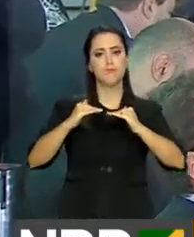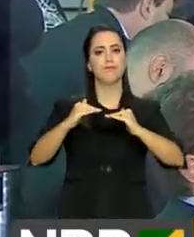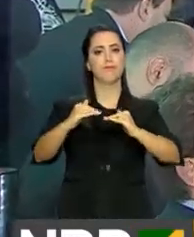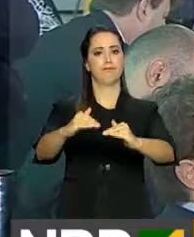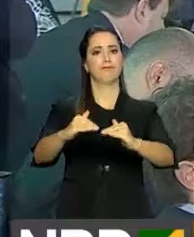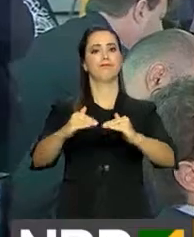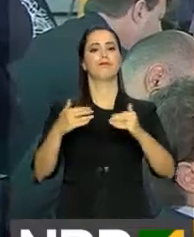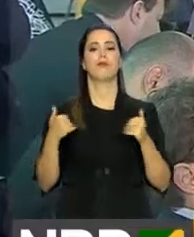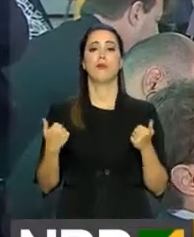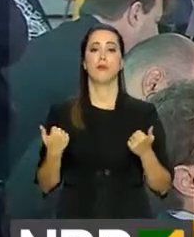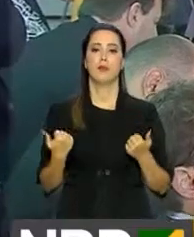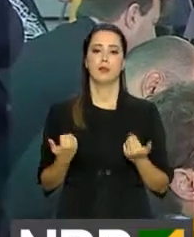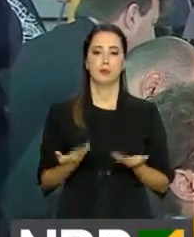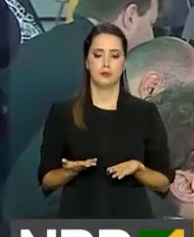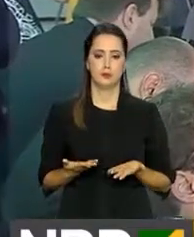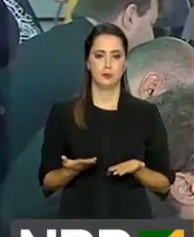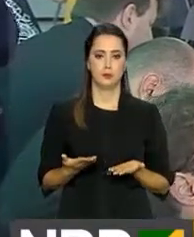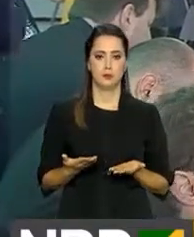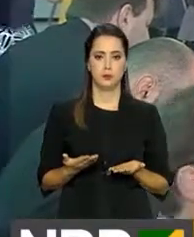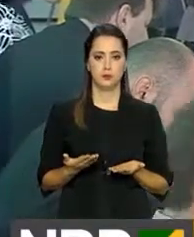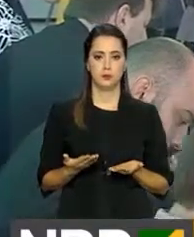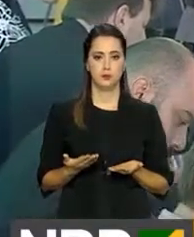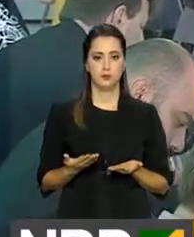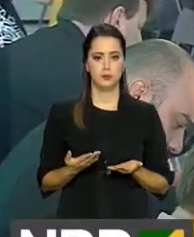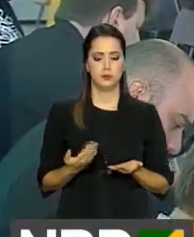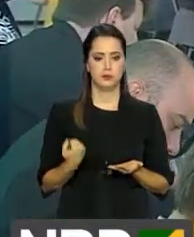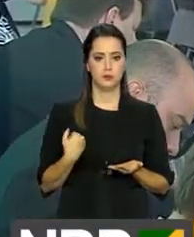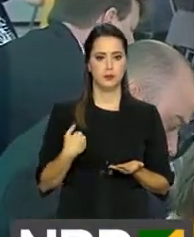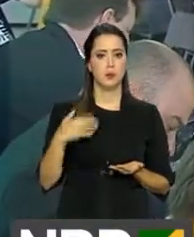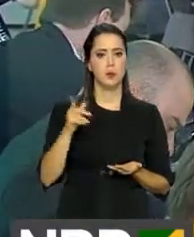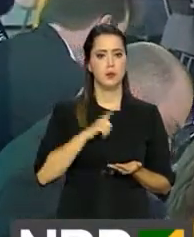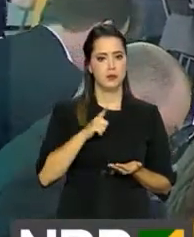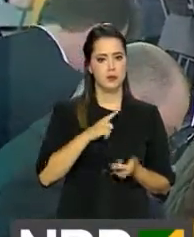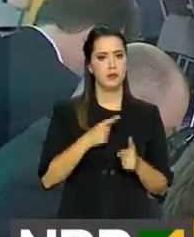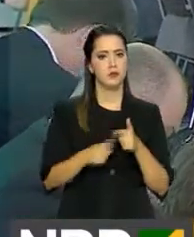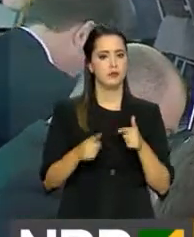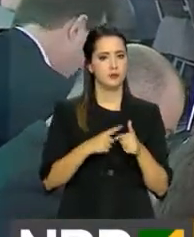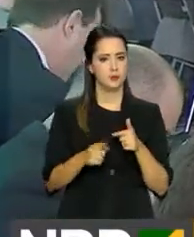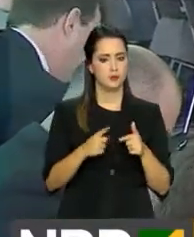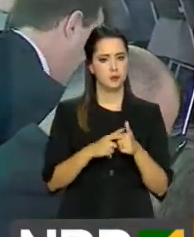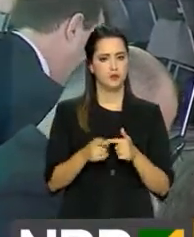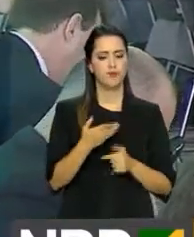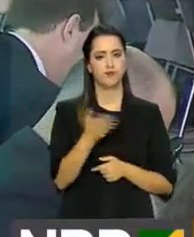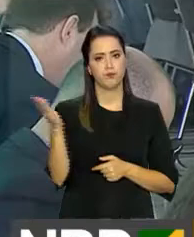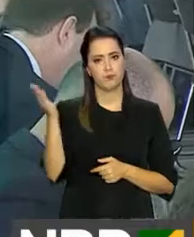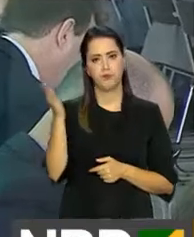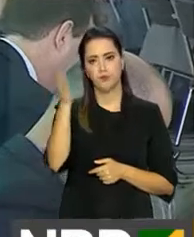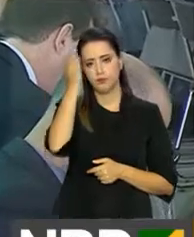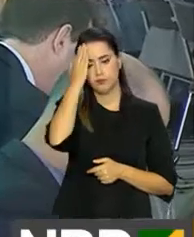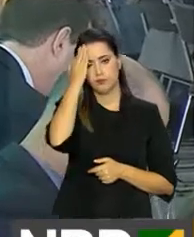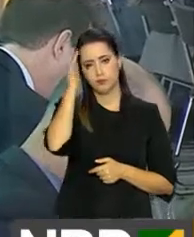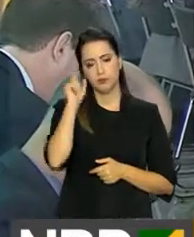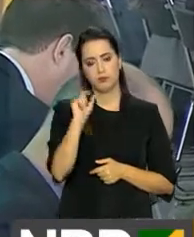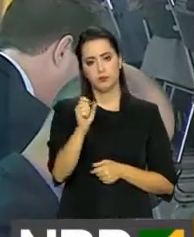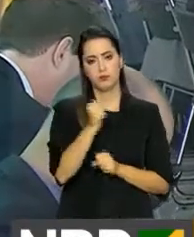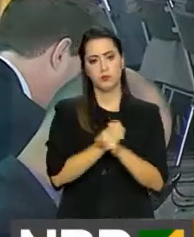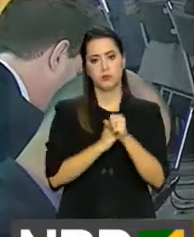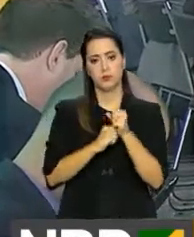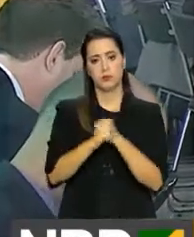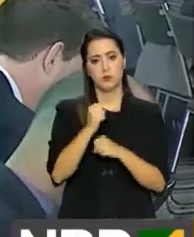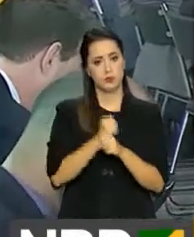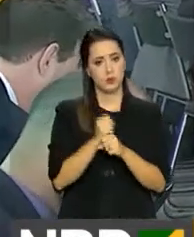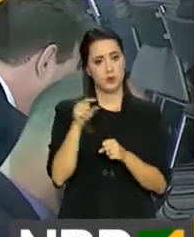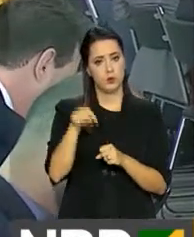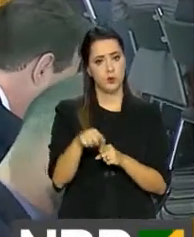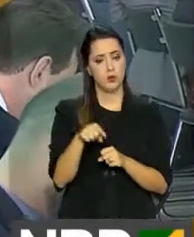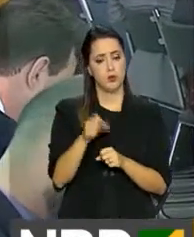federal e mas houve problemas nos senhores e senhoras acompanharam no ano passado este um